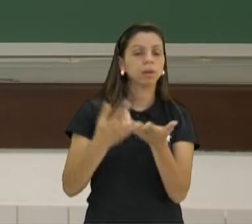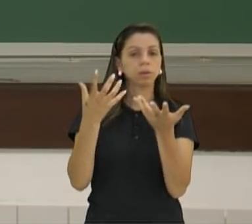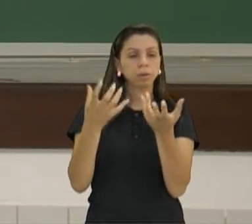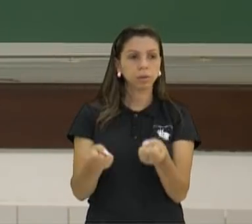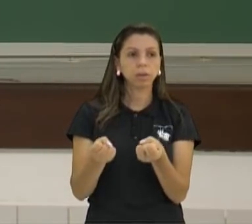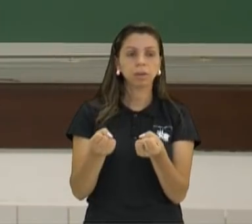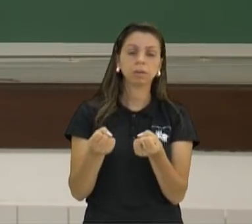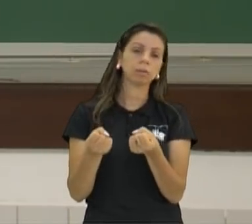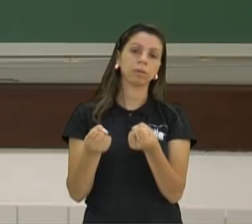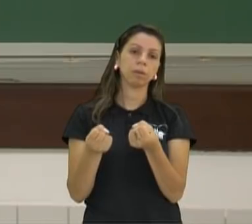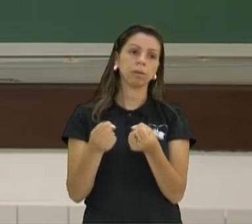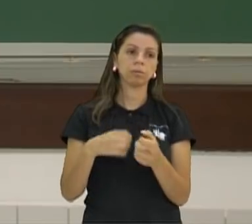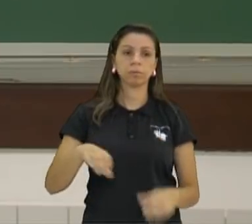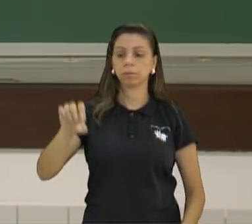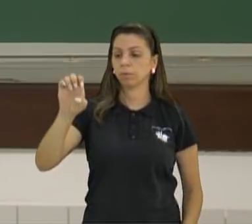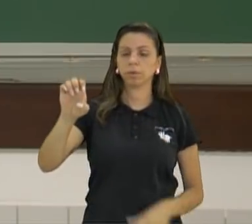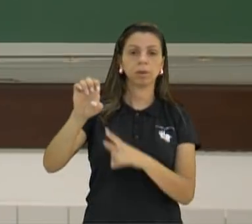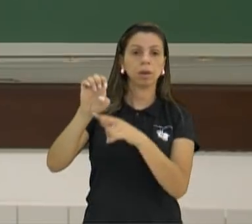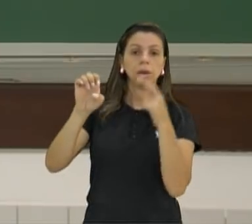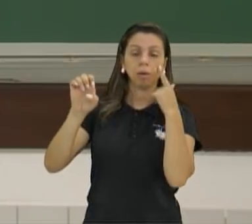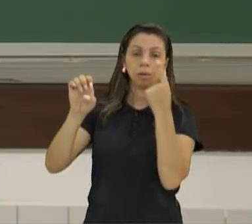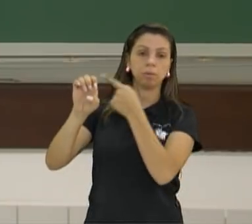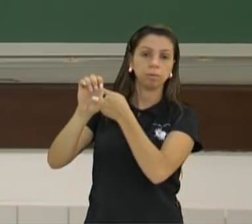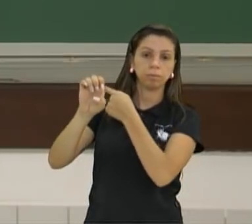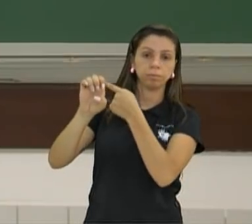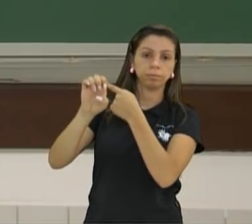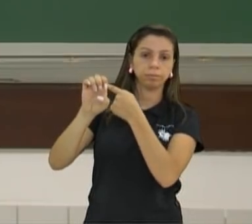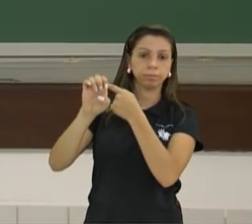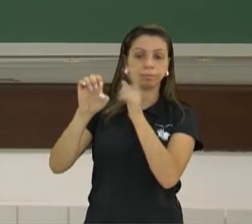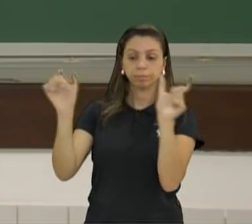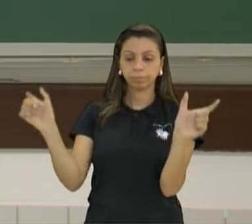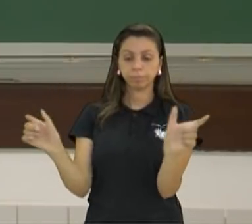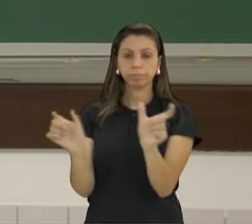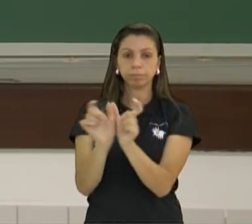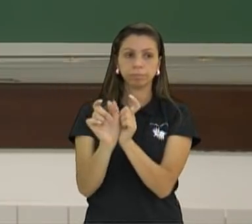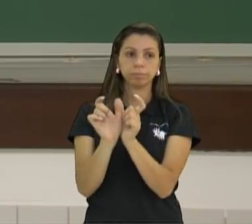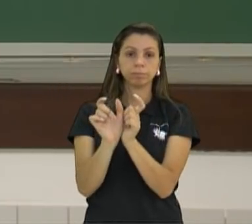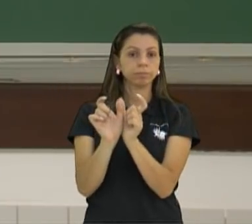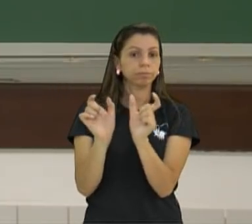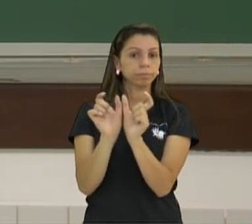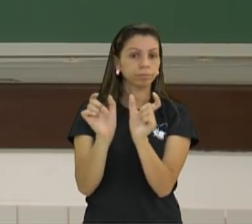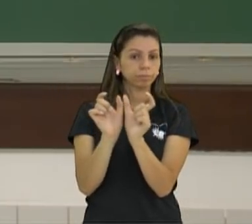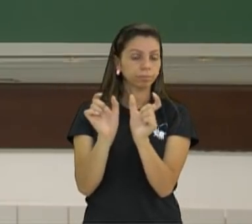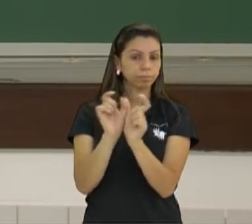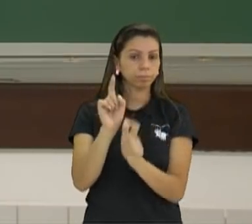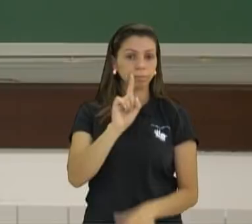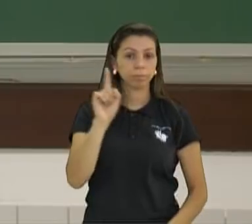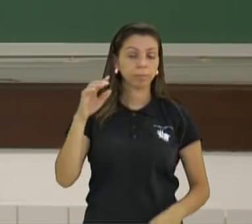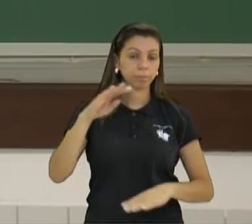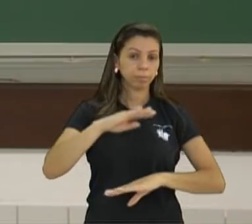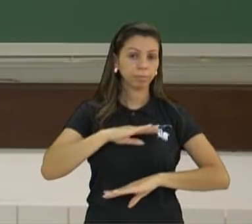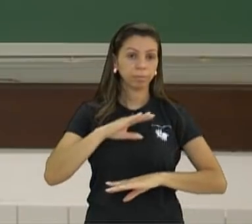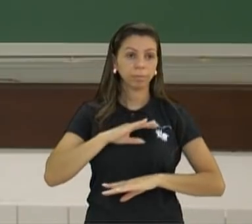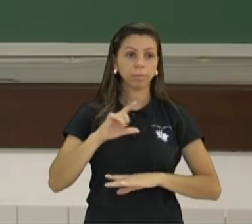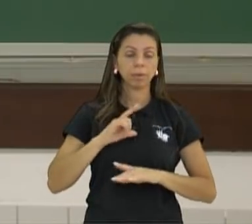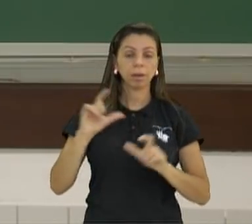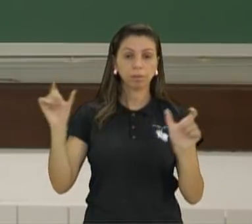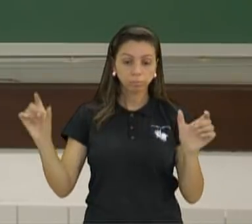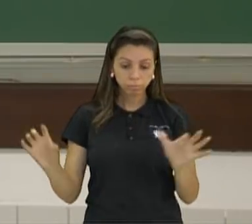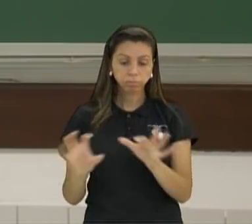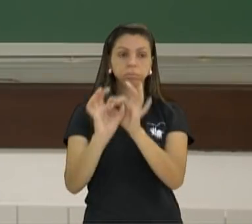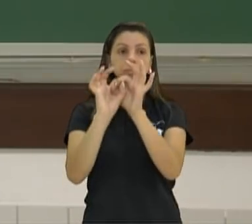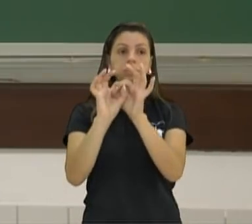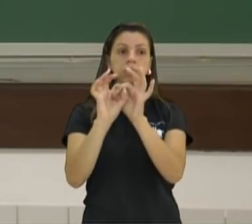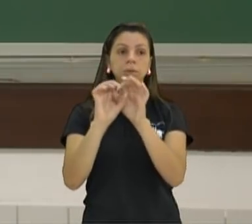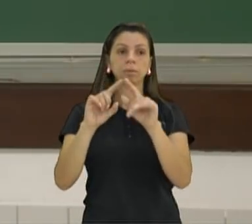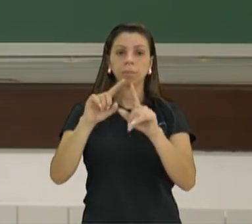E. Este período aqui é composto por coordenação e neste caso aqui nós temos a conjunção, mas